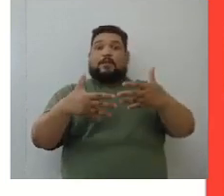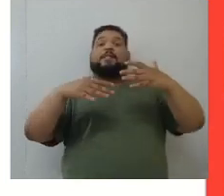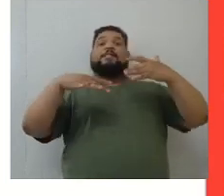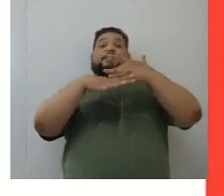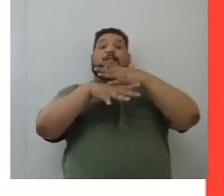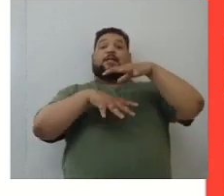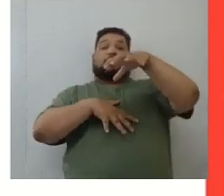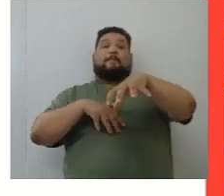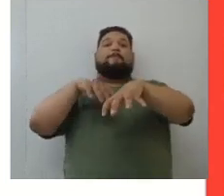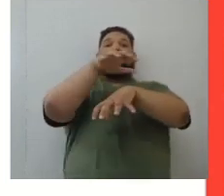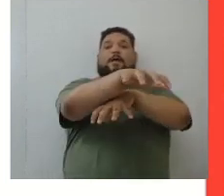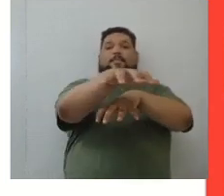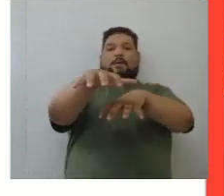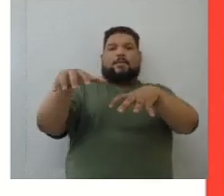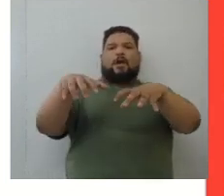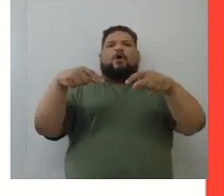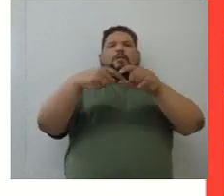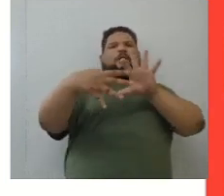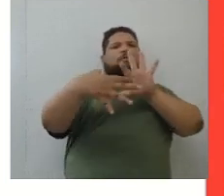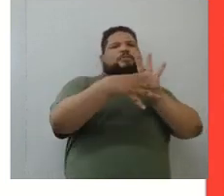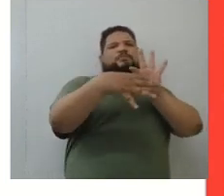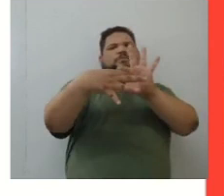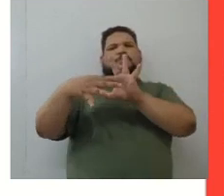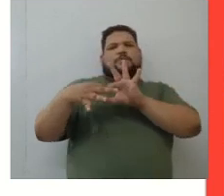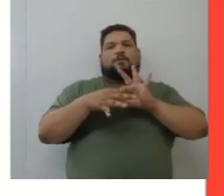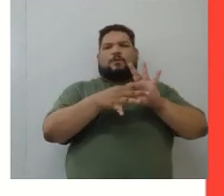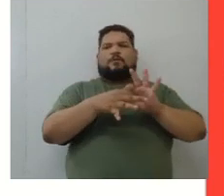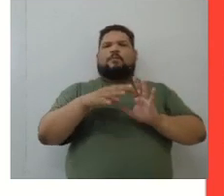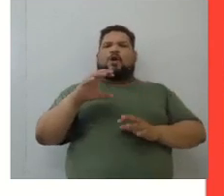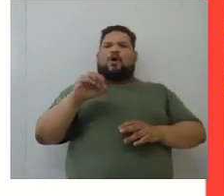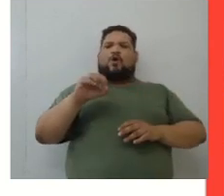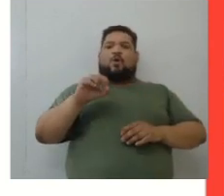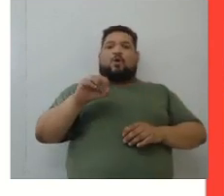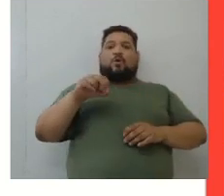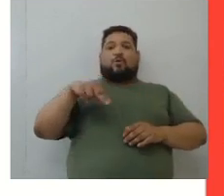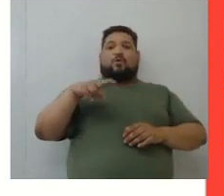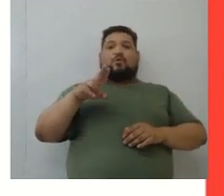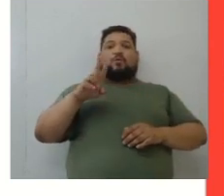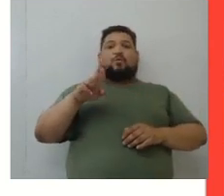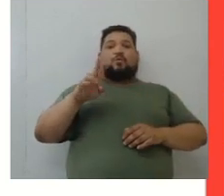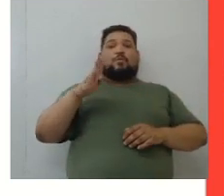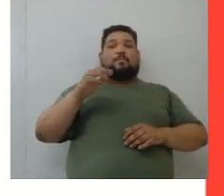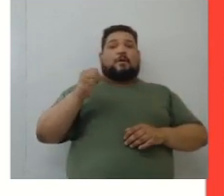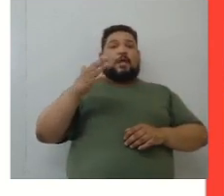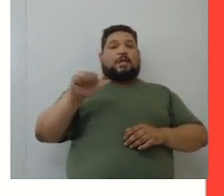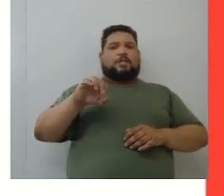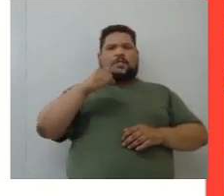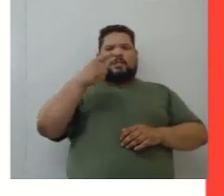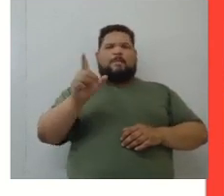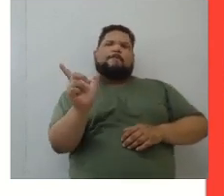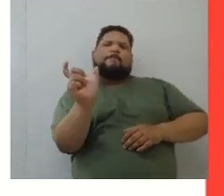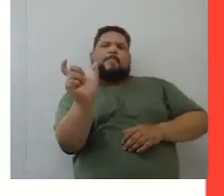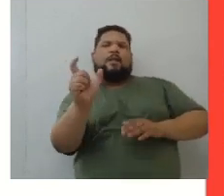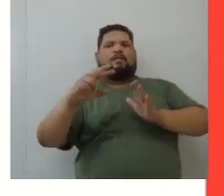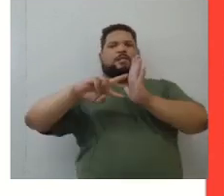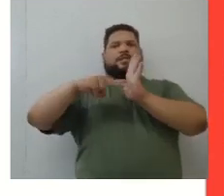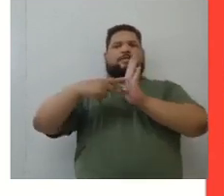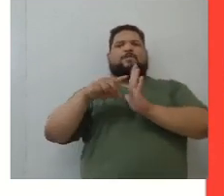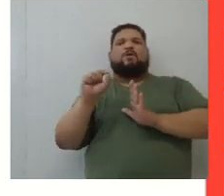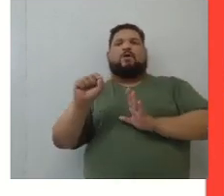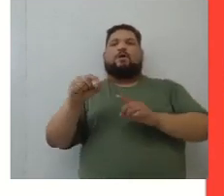um processo de conurbações. Mas aí você fala, poxa, o que é uma conurbação, Daniel? Conurbação é o processo